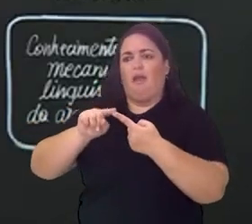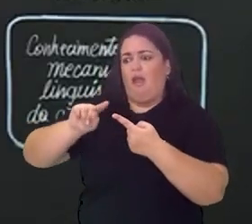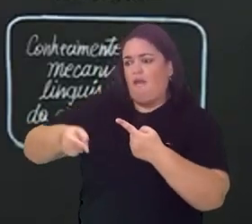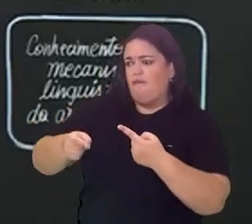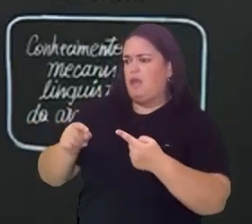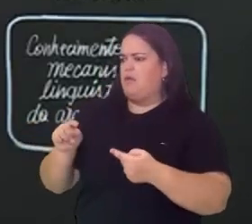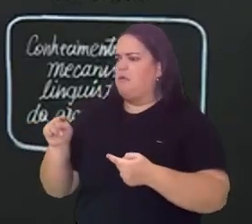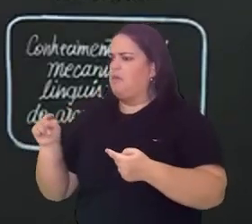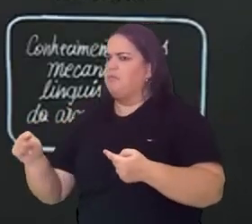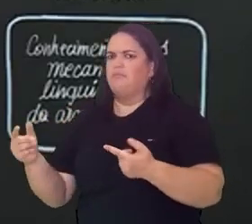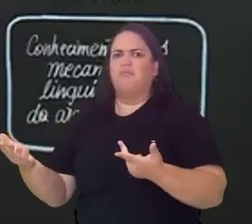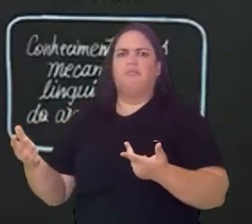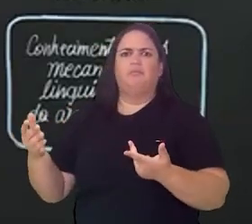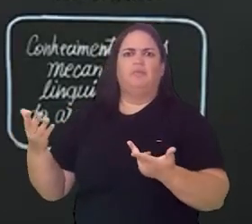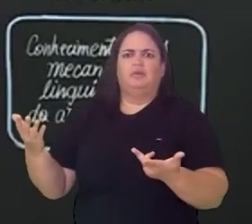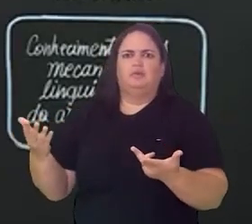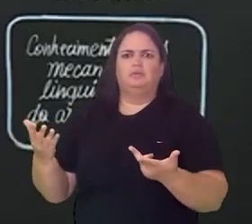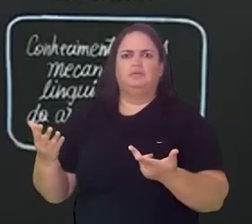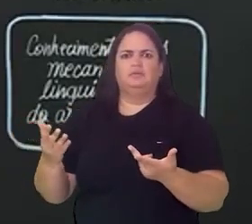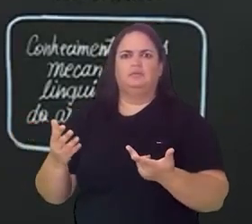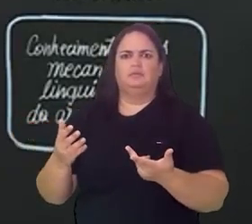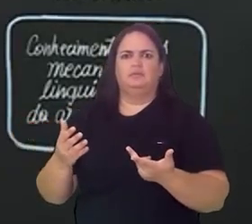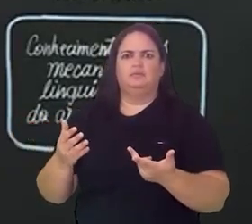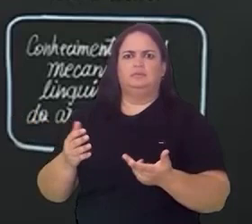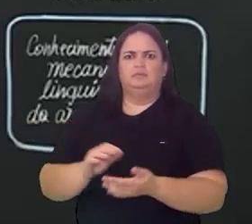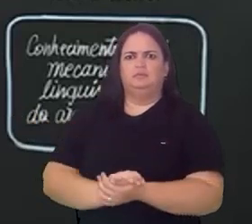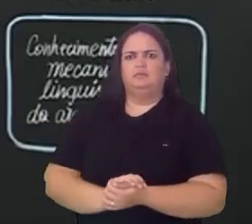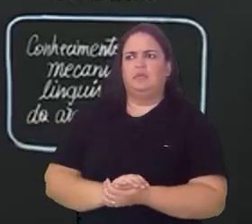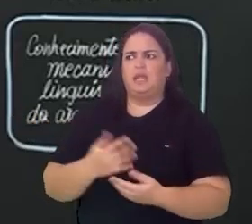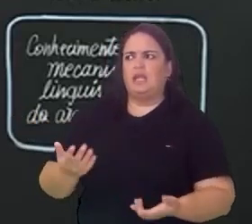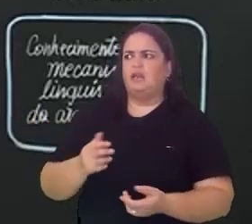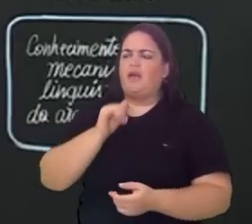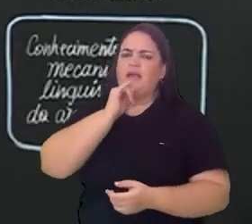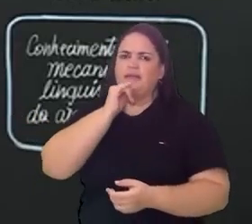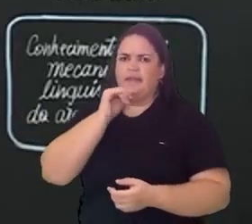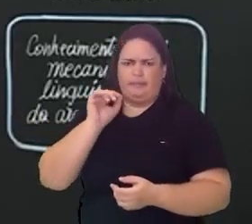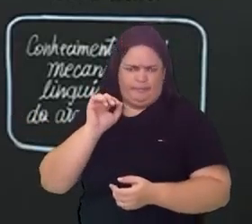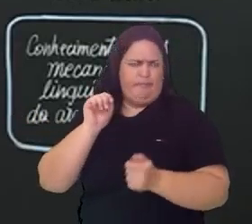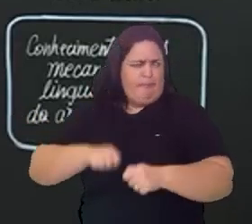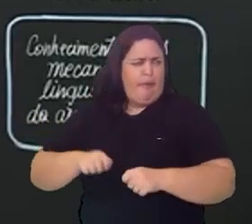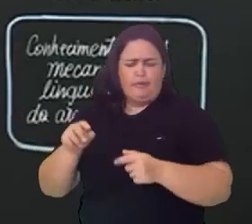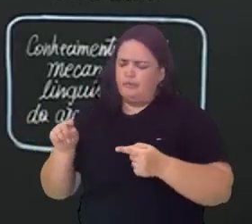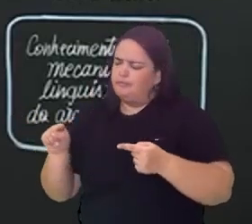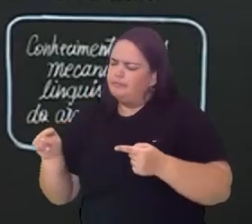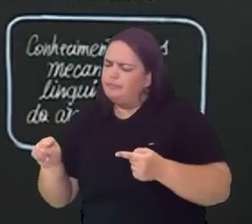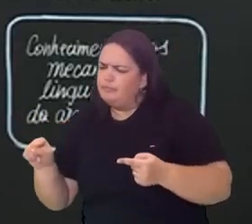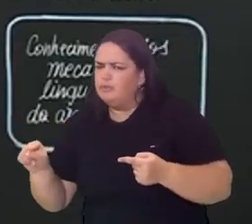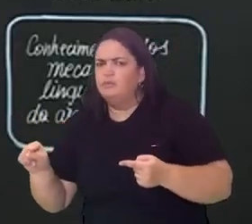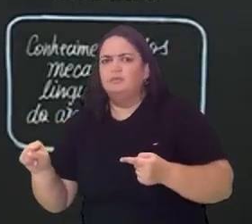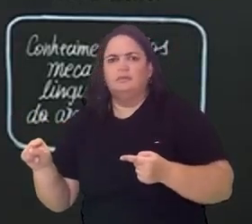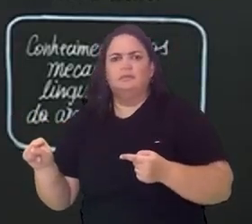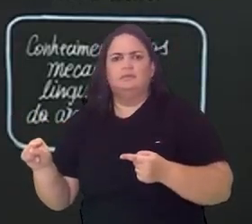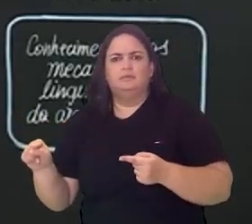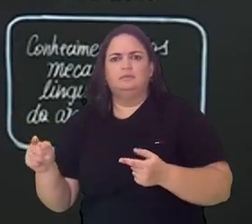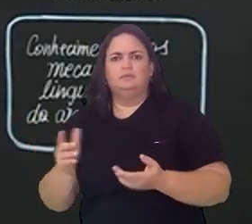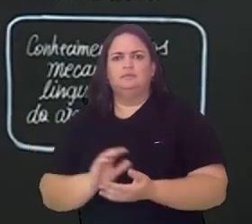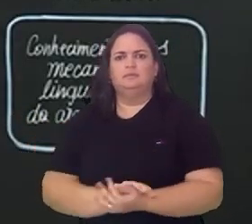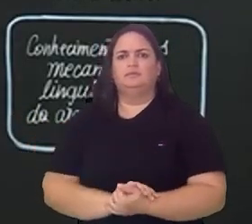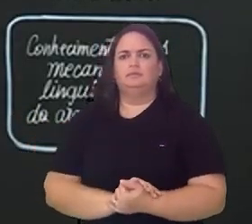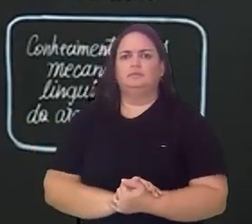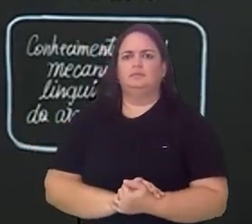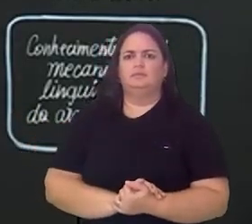né? O problema dos menores abandonados é social porque as coisas não podem continuar assim. Eu até poderia colocar um ponto